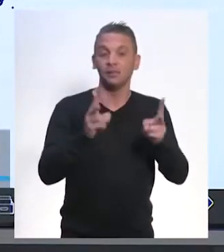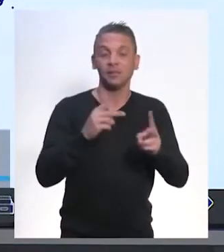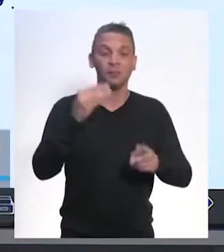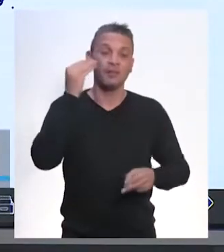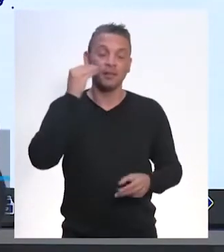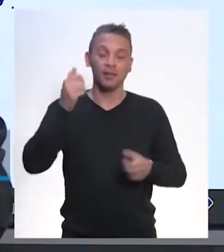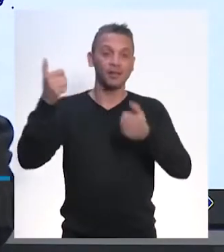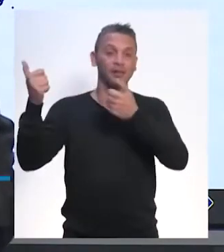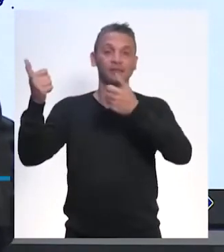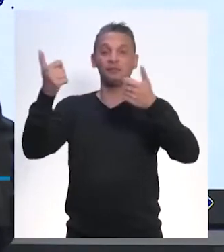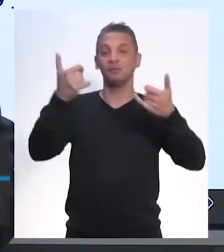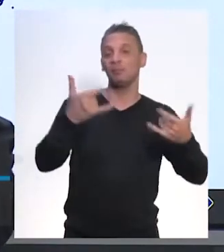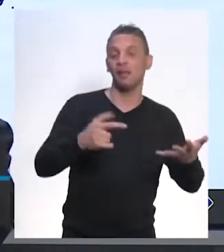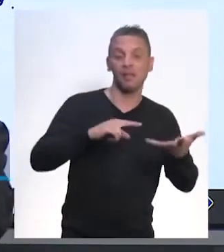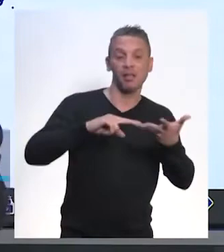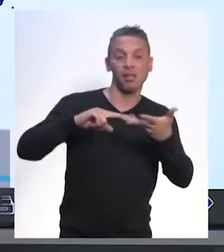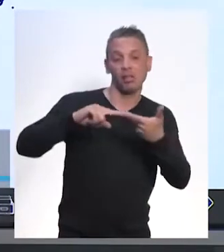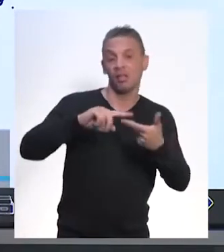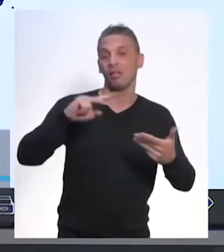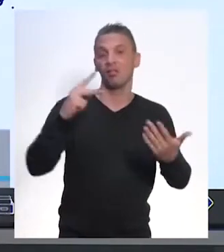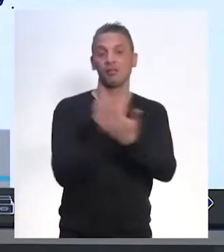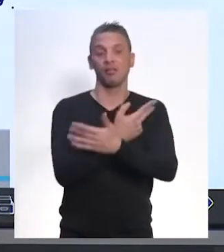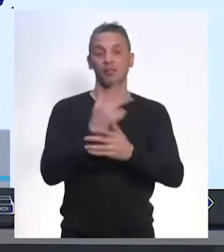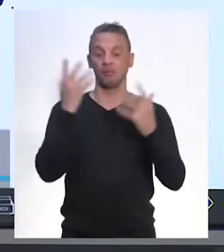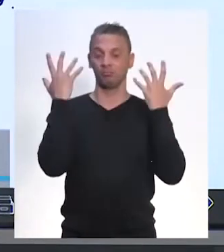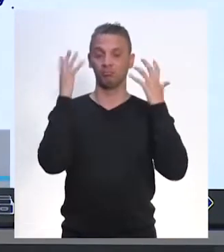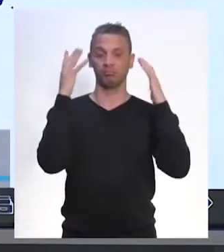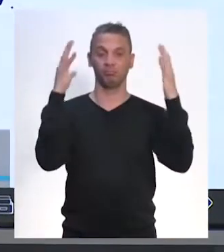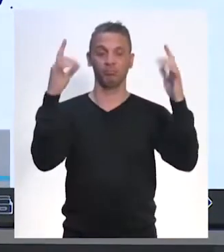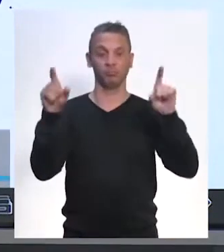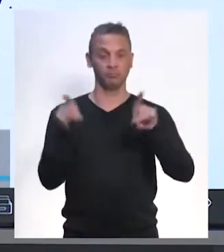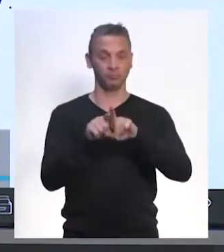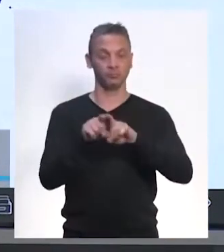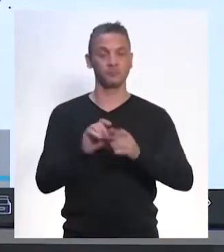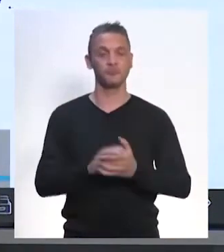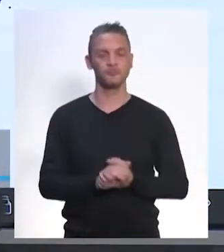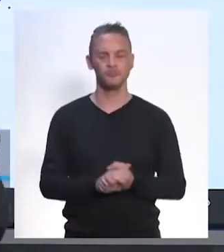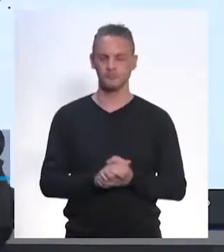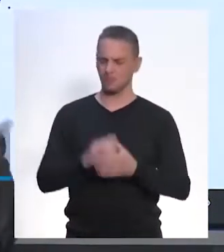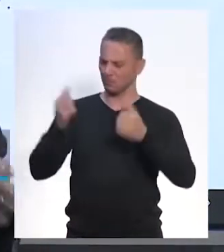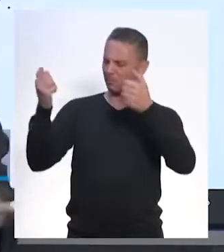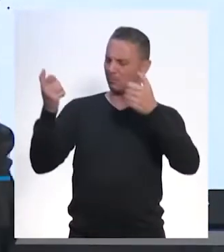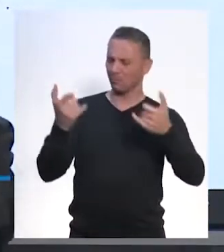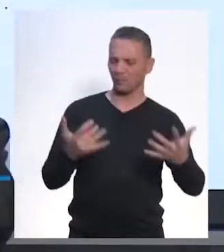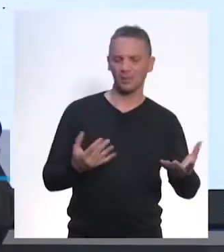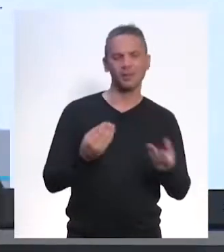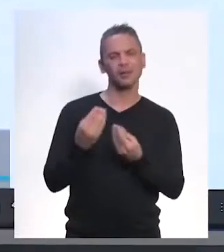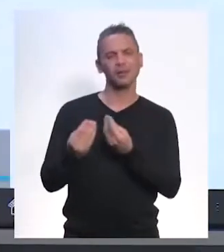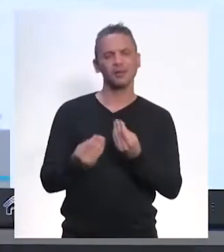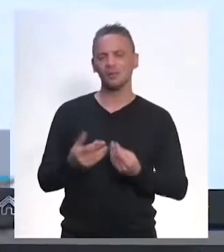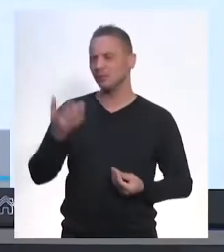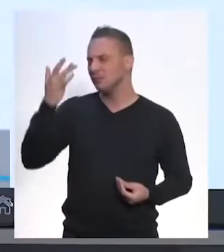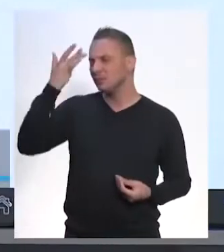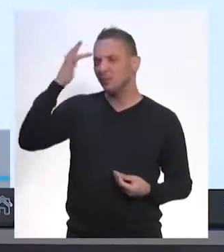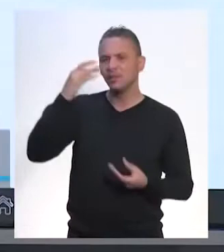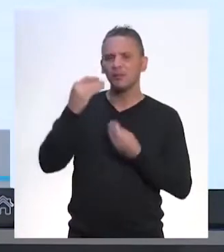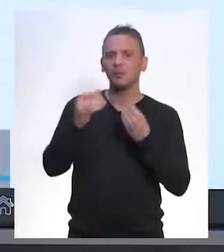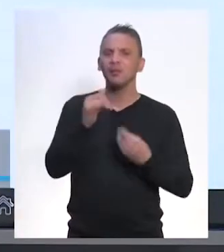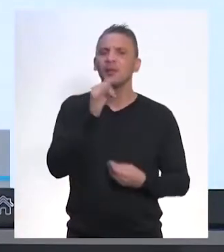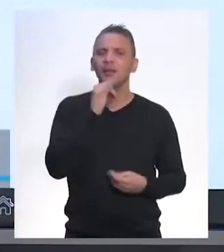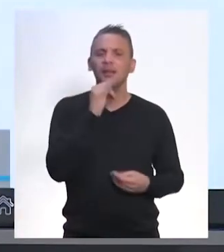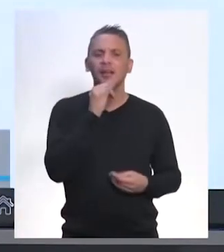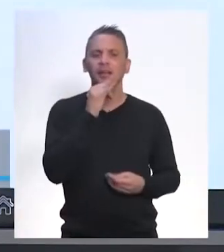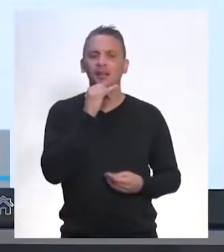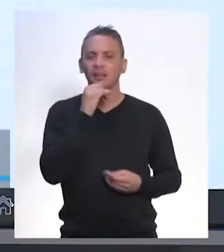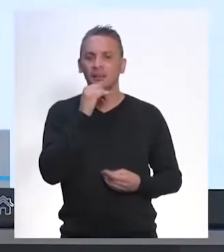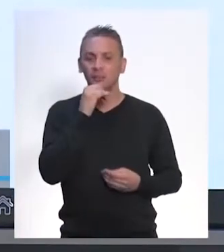explicar fenômenos da natureza. E qual era a forma de explicar esses fenômenos, né? Ninguém sabia da onde tinha vindo, por exemplo, a erupção